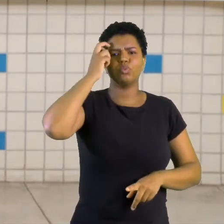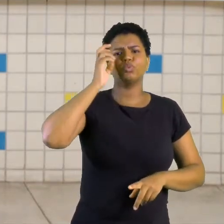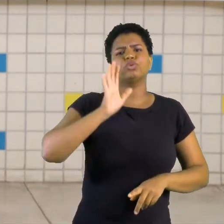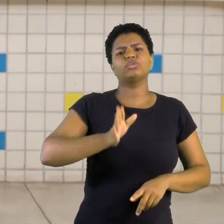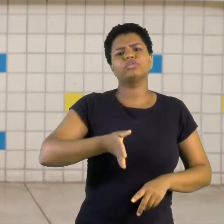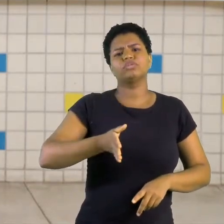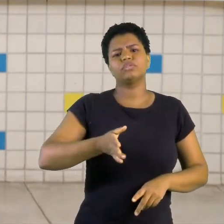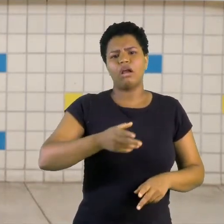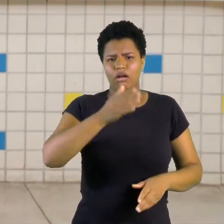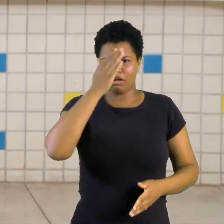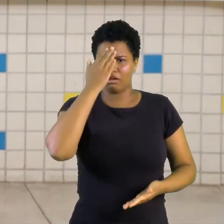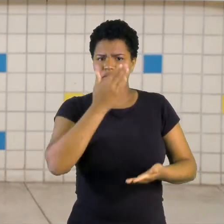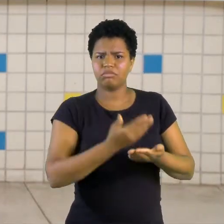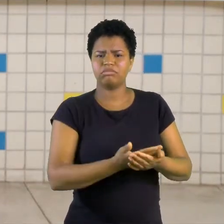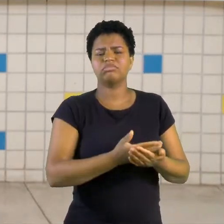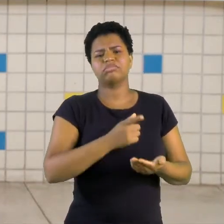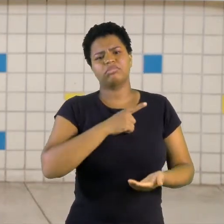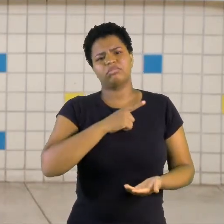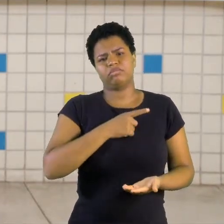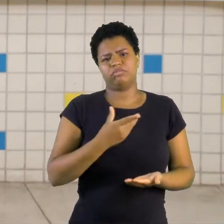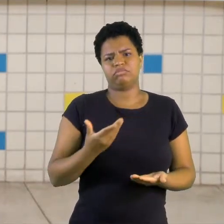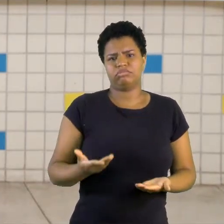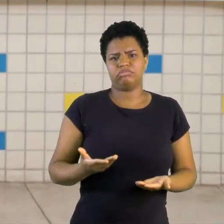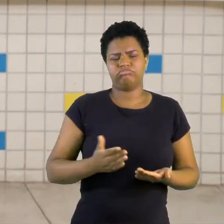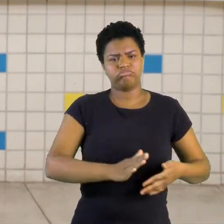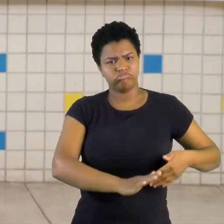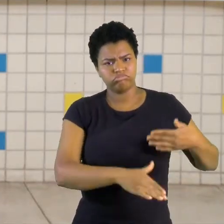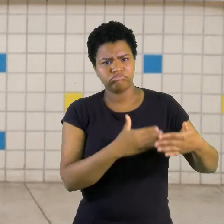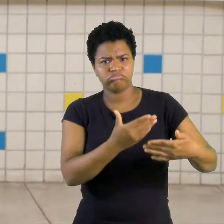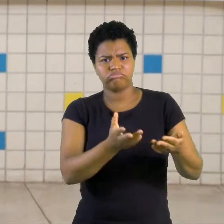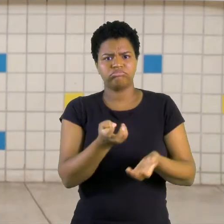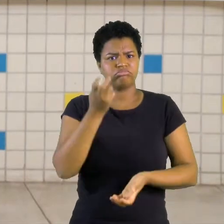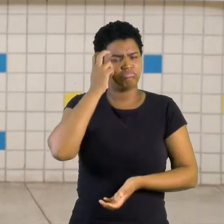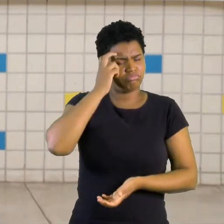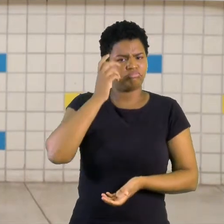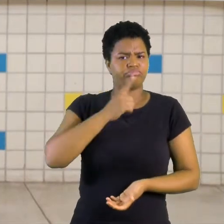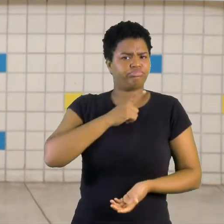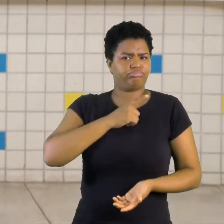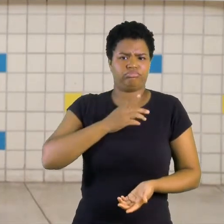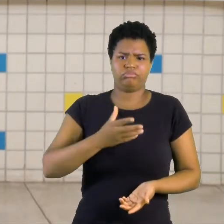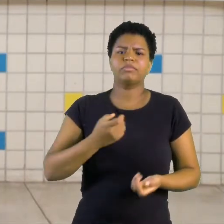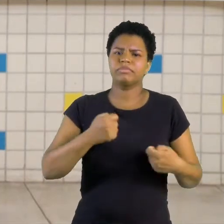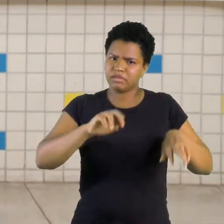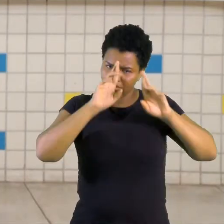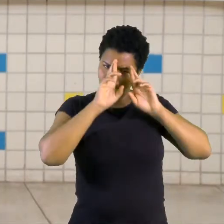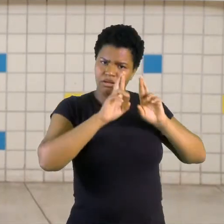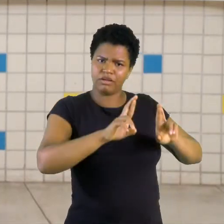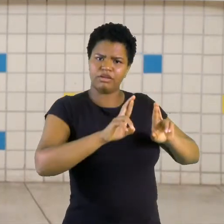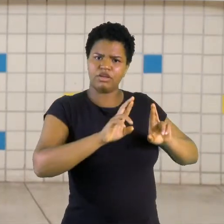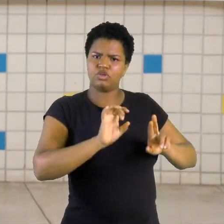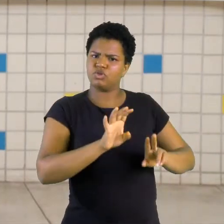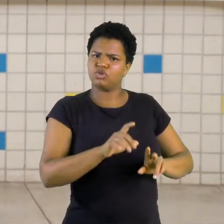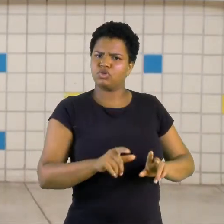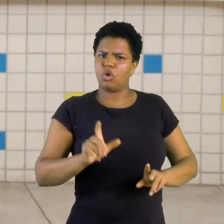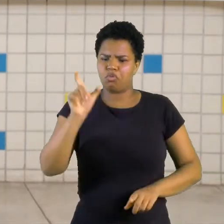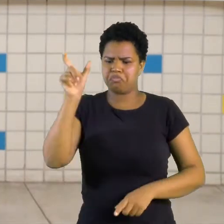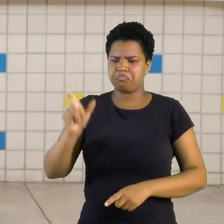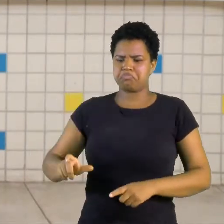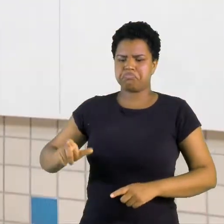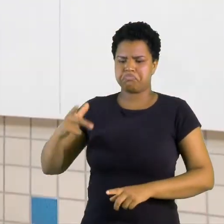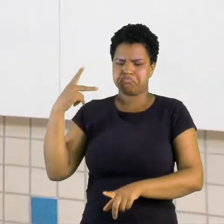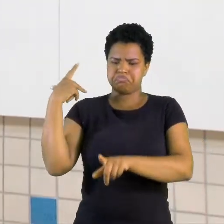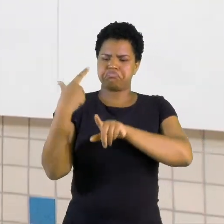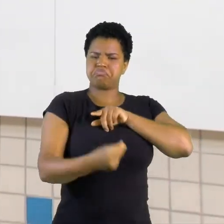tinham as suas crenças, eles tinham, né, todo um processo cultural. Então isso tem que ser respeitado, não apenas a figura do conquistador,